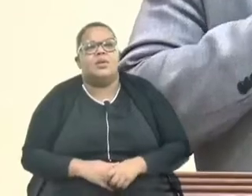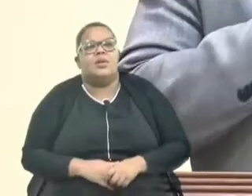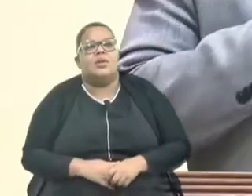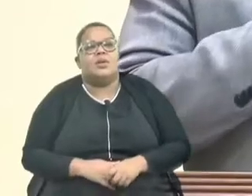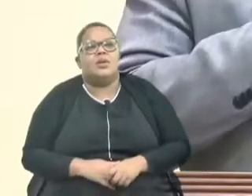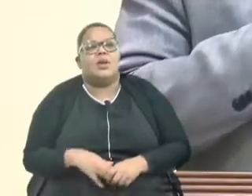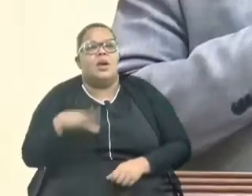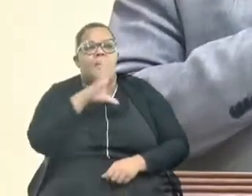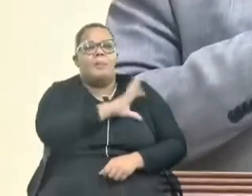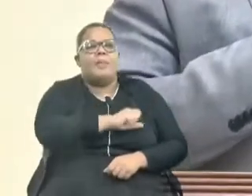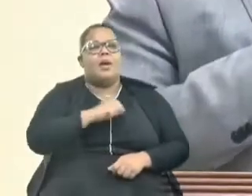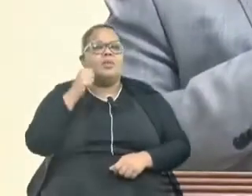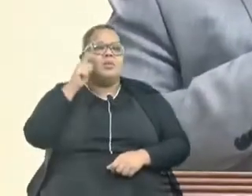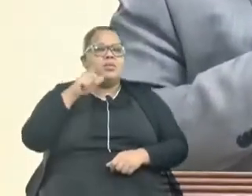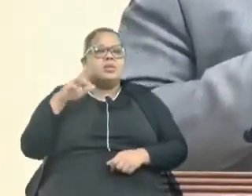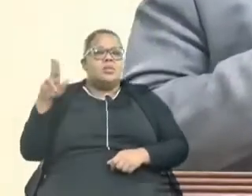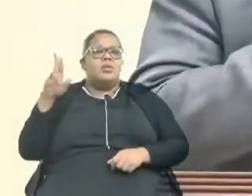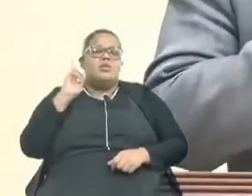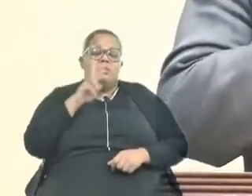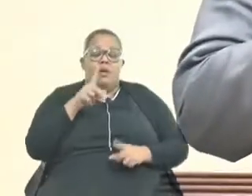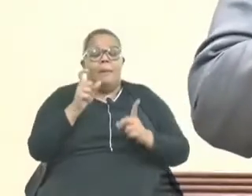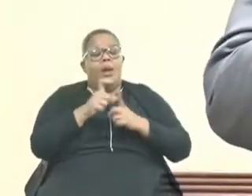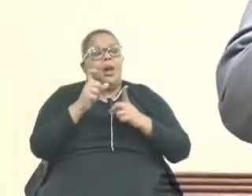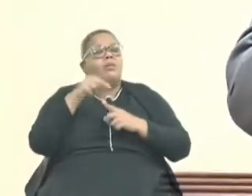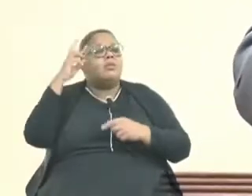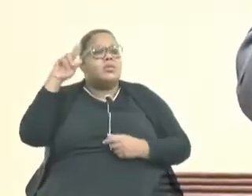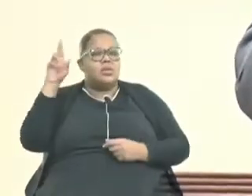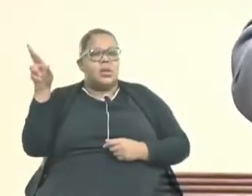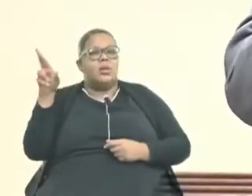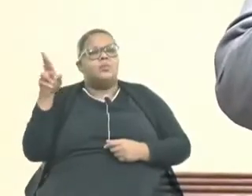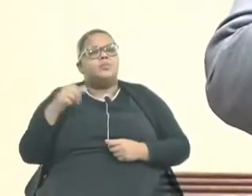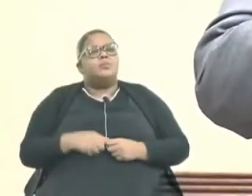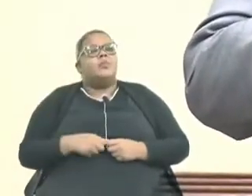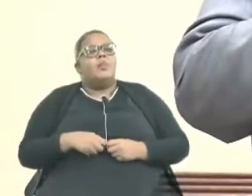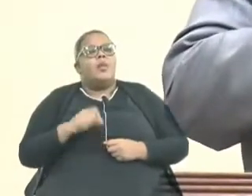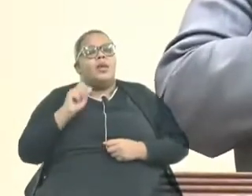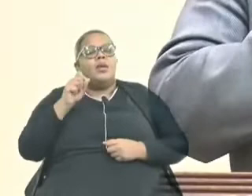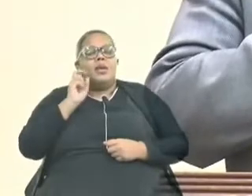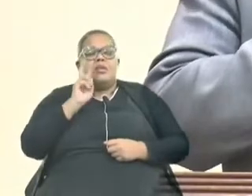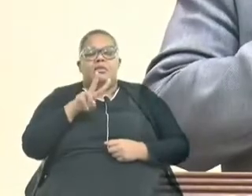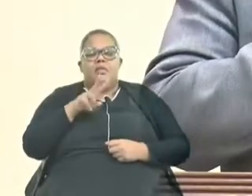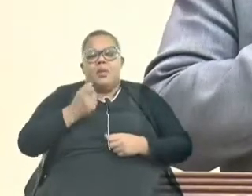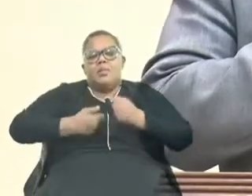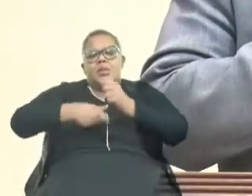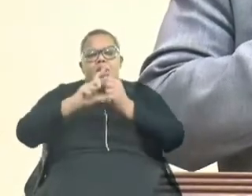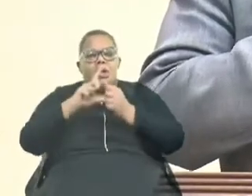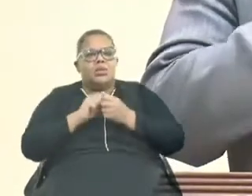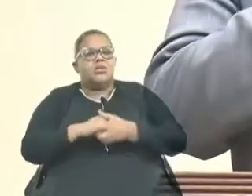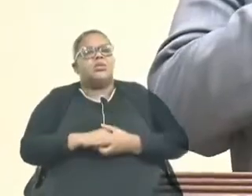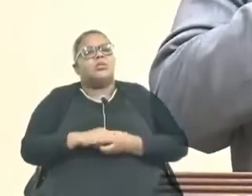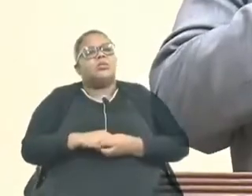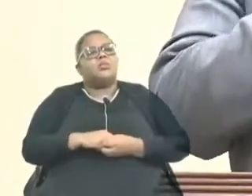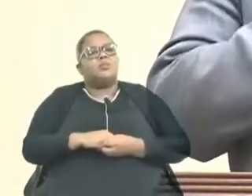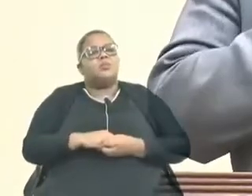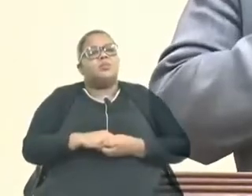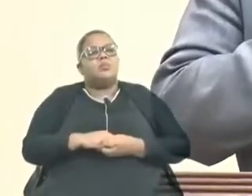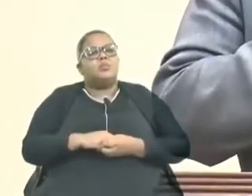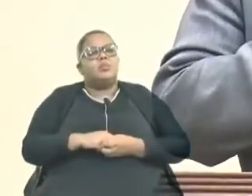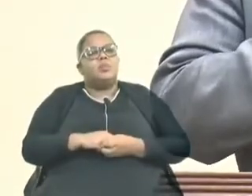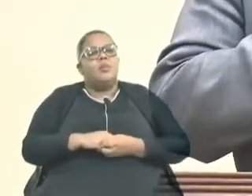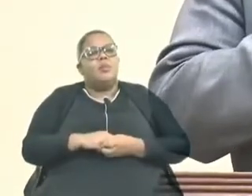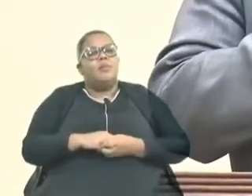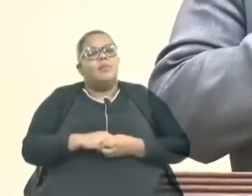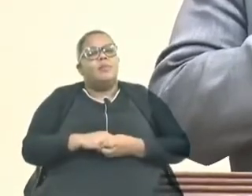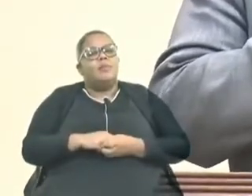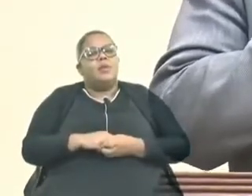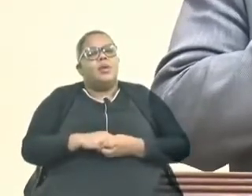Olá amados e queridos irmãos vamos meditar na palavra de Deus o texto que for a liso no início do nosso culto no primeiro